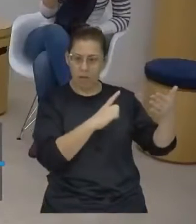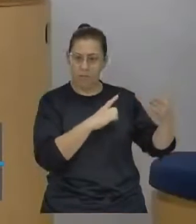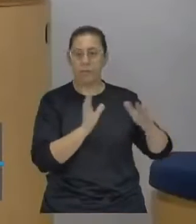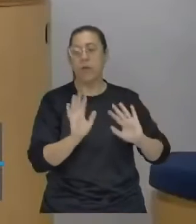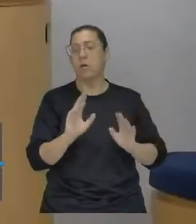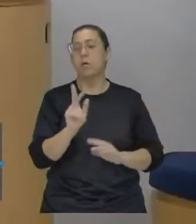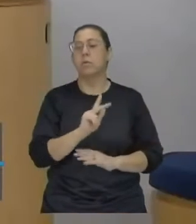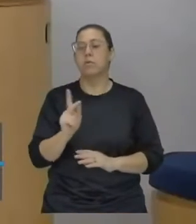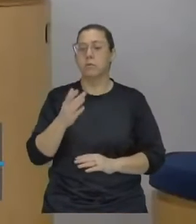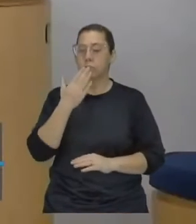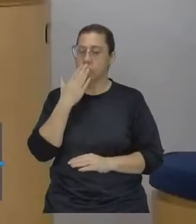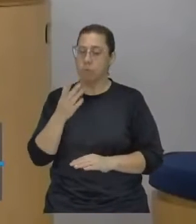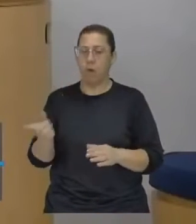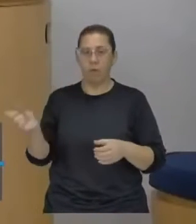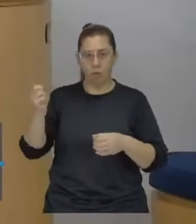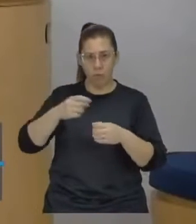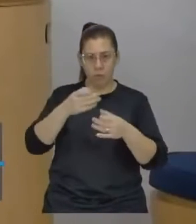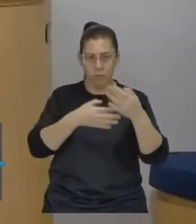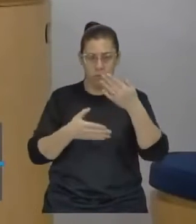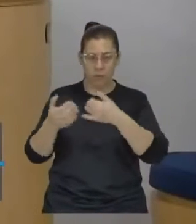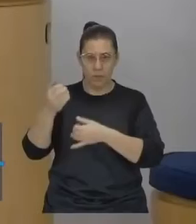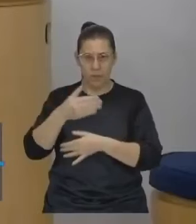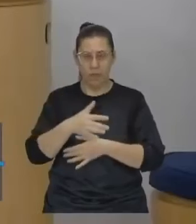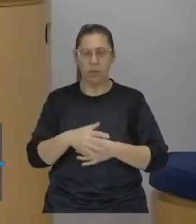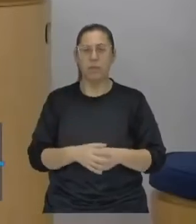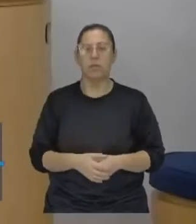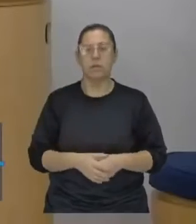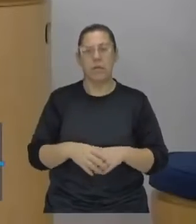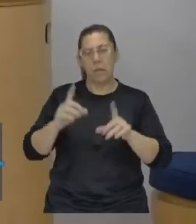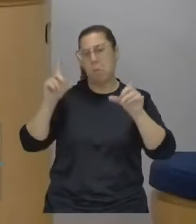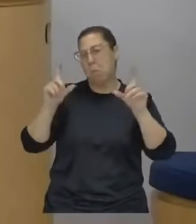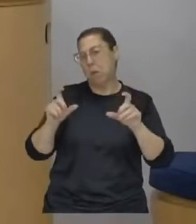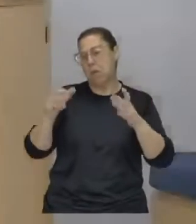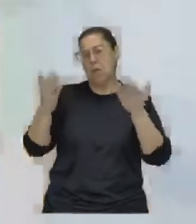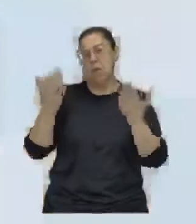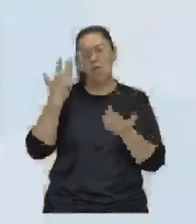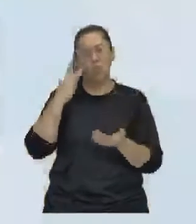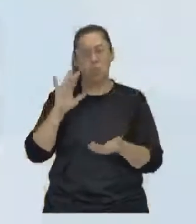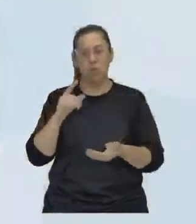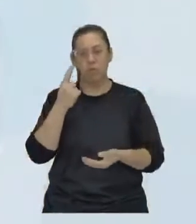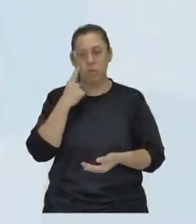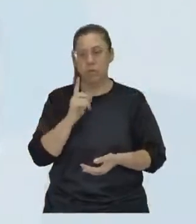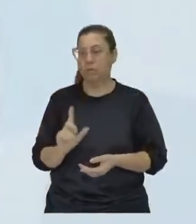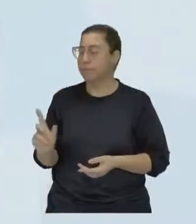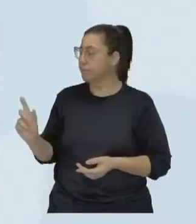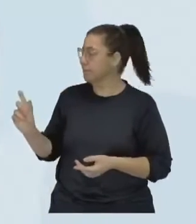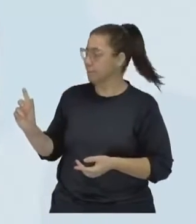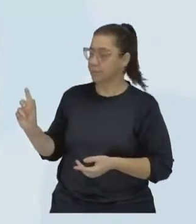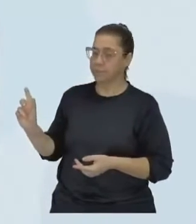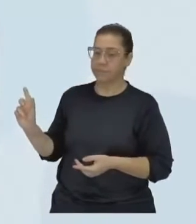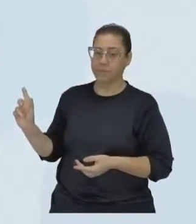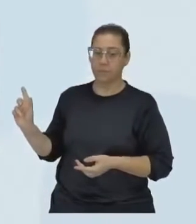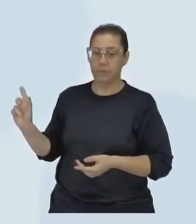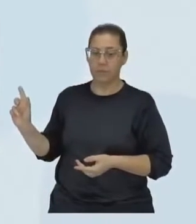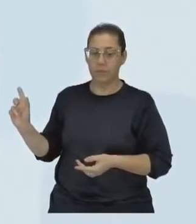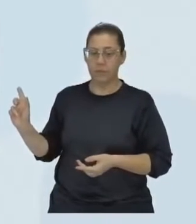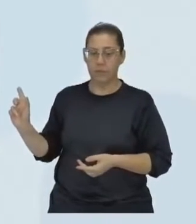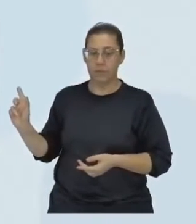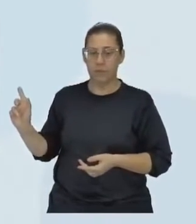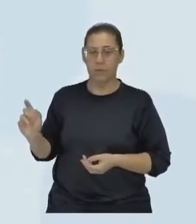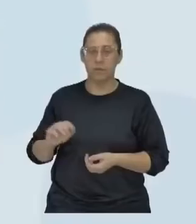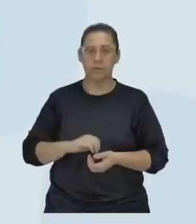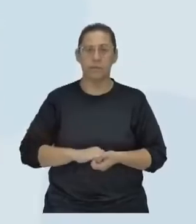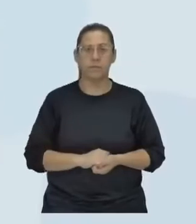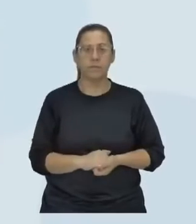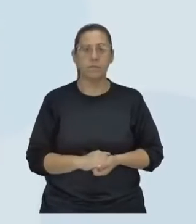só pediu para botar um pouquinho o slide, acho que para dar um print, alguma coisa. Ah, tá bom. Pode deixar o slide um pouquinho do verbo e os pretéritos, olha